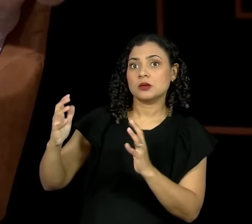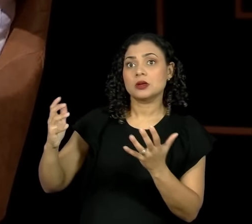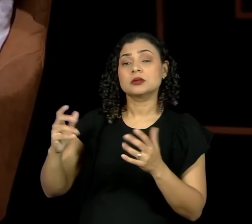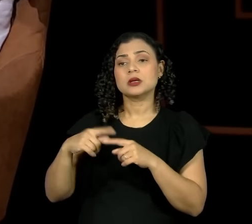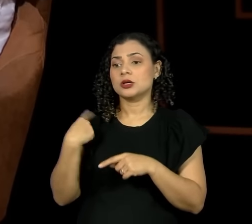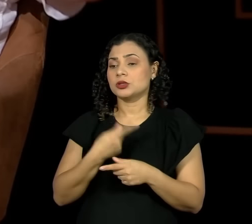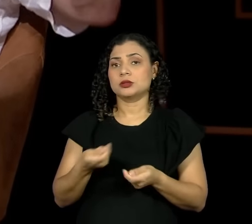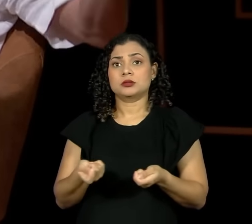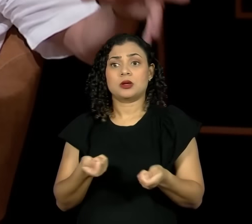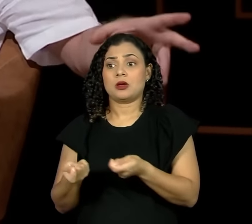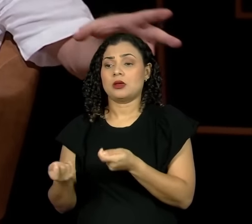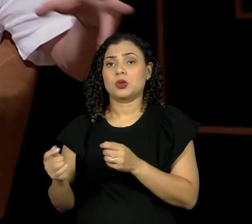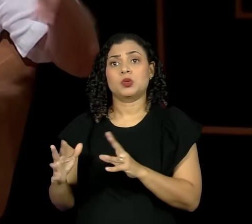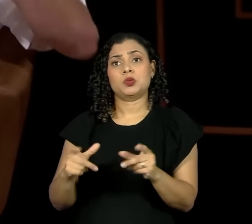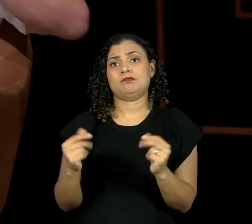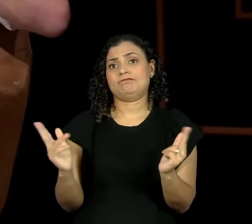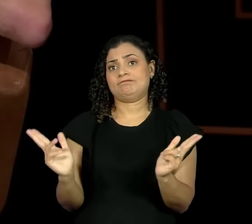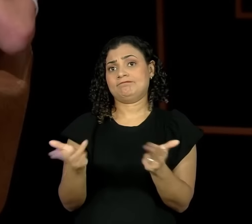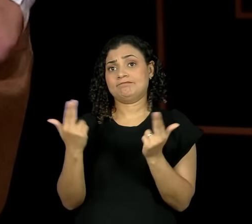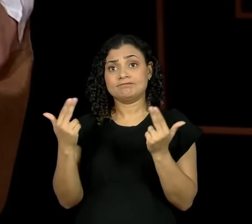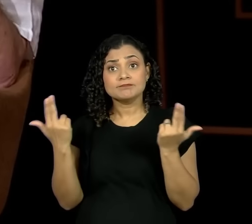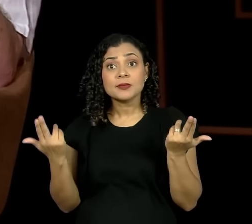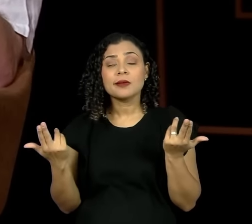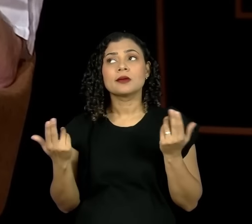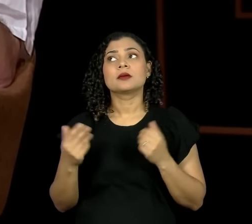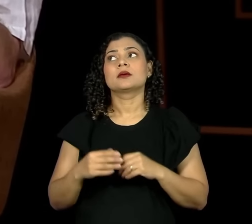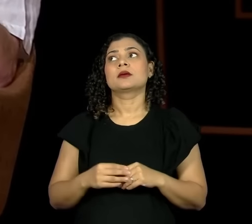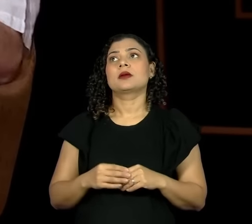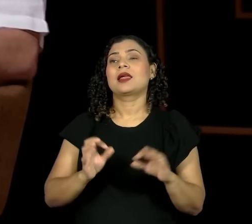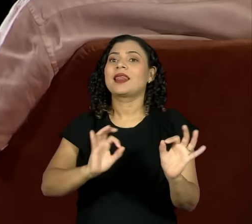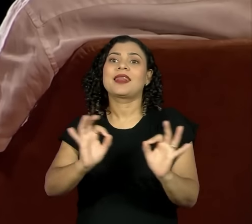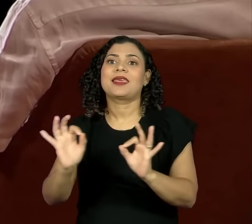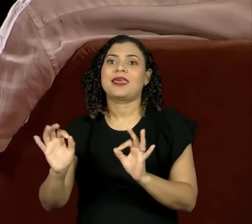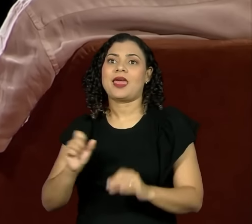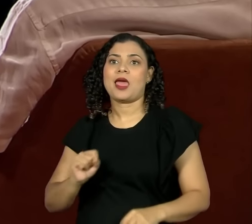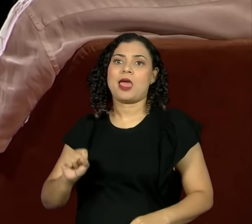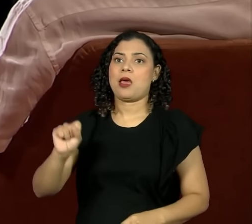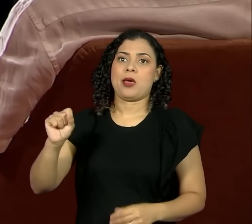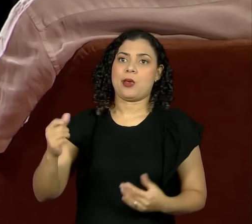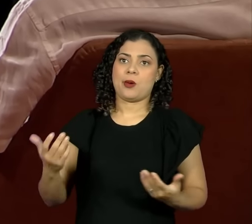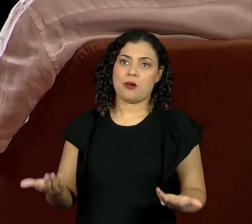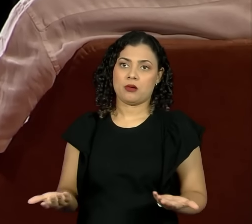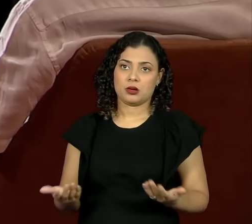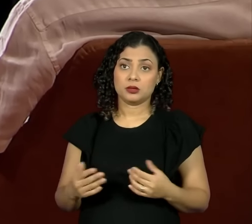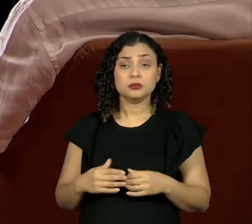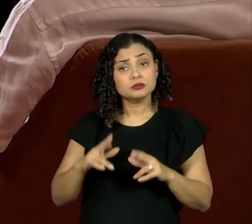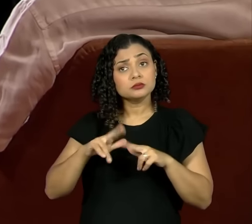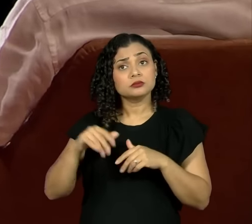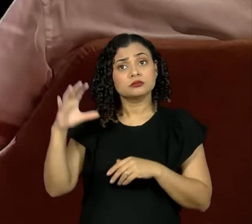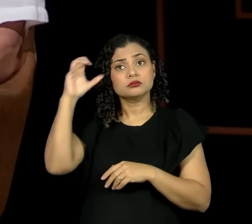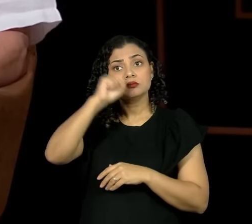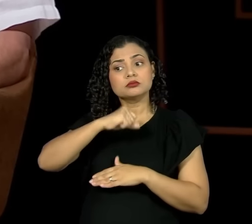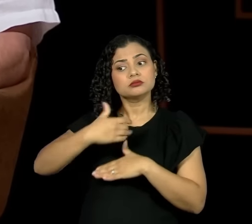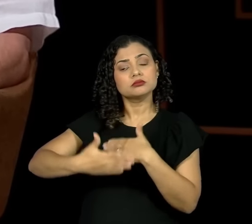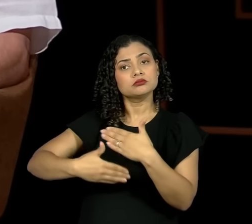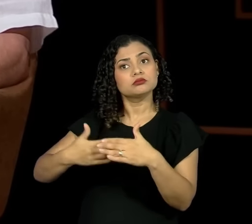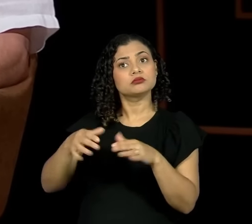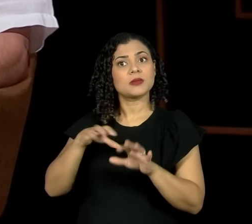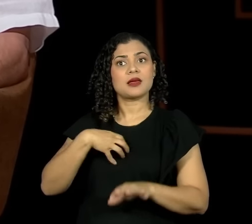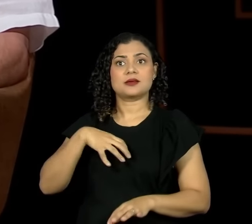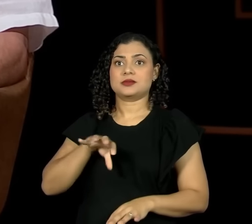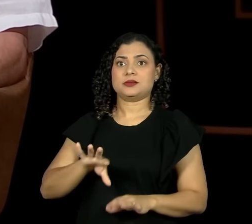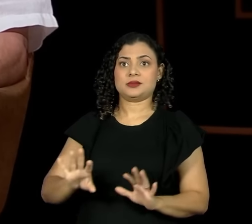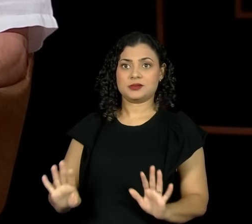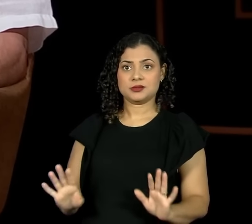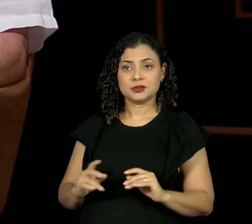administrar tudo né Eu acho que ninguém é é herói Então são coisas que a gente aprende assim e eu acho